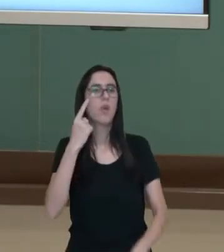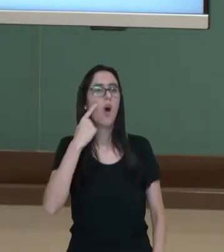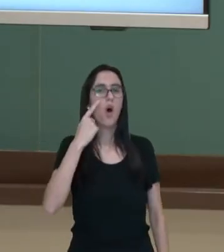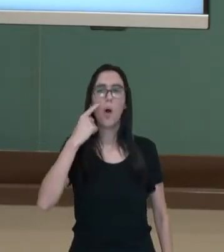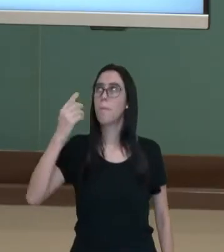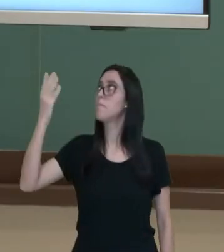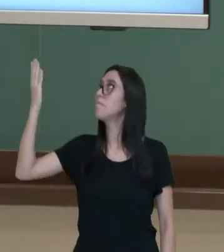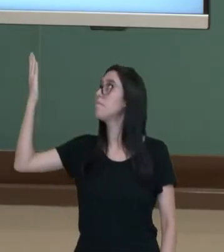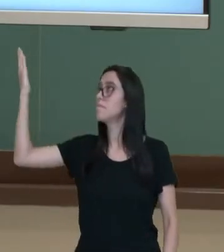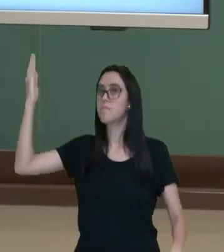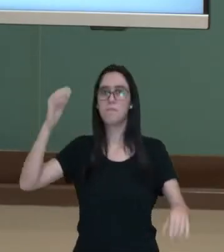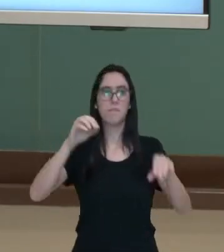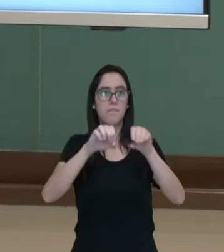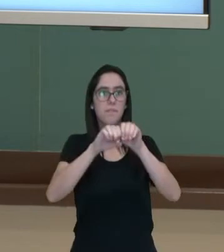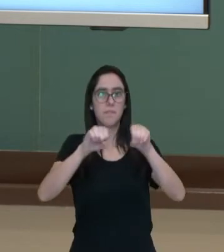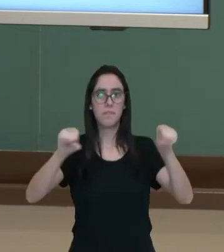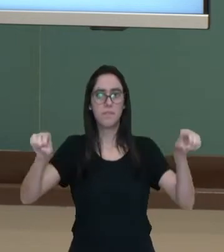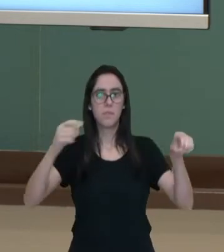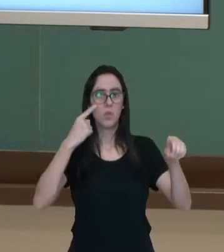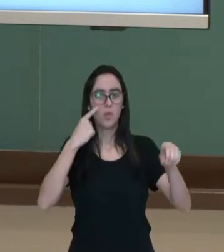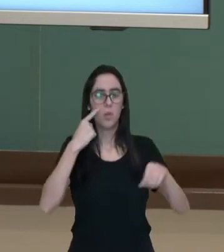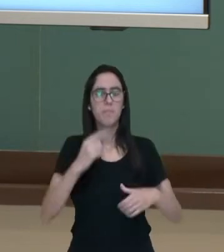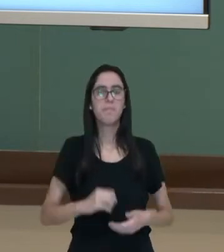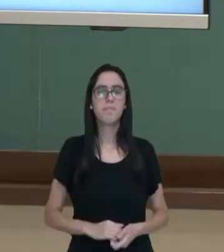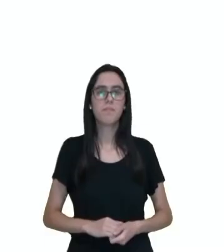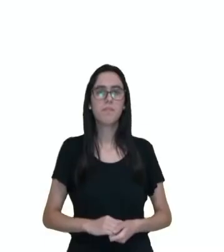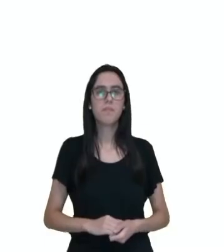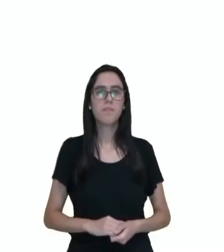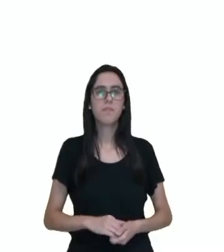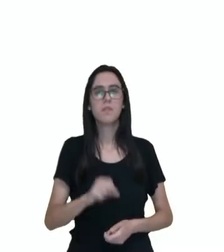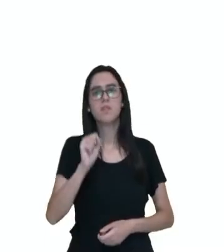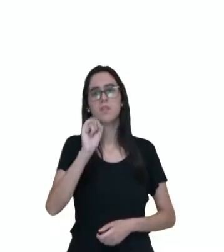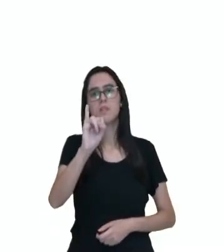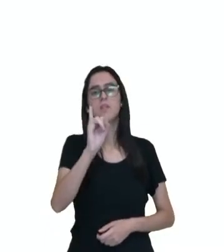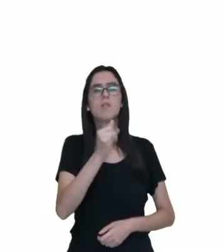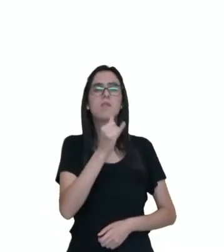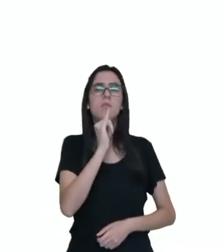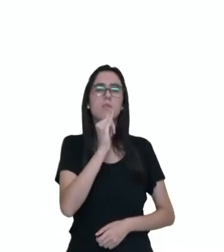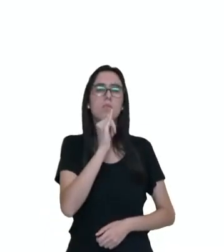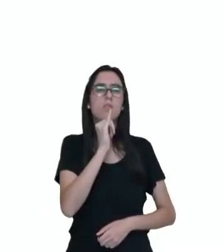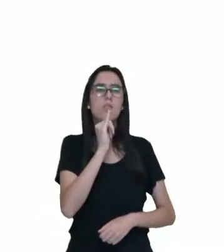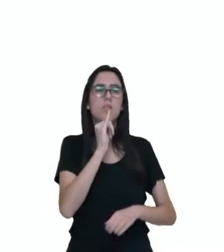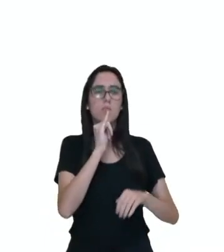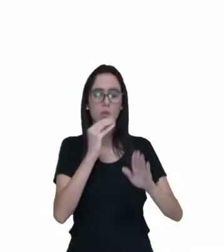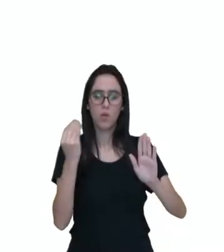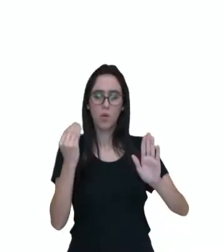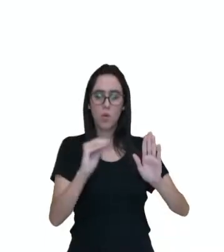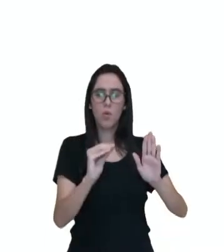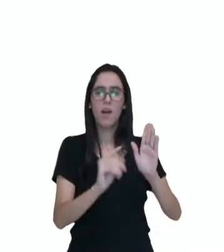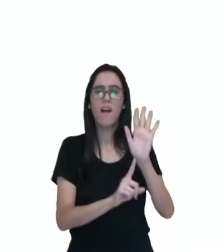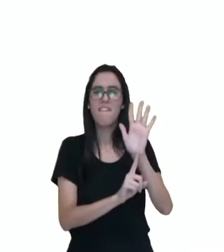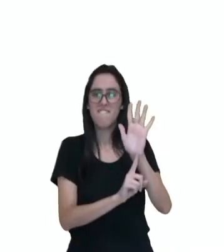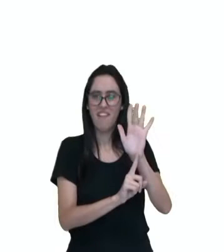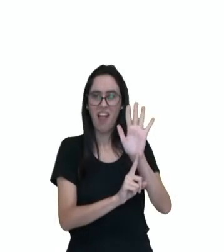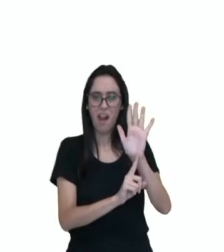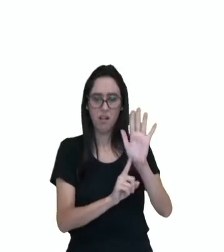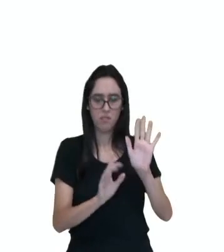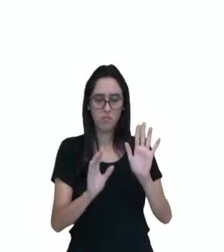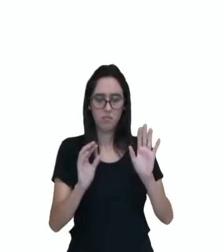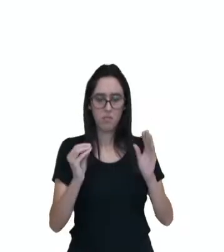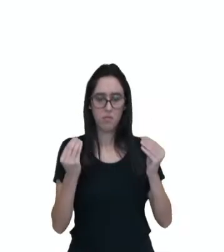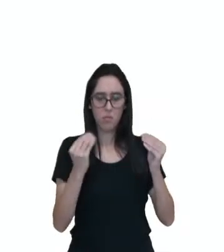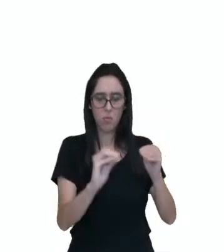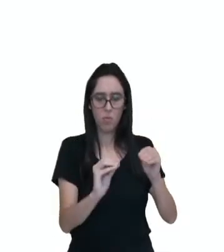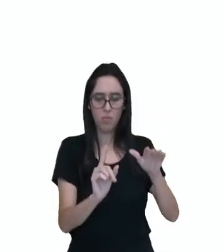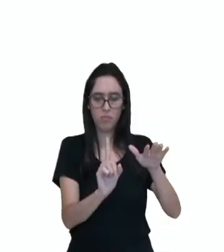nessa barrinha. Pessoal, se eu pegar e, sei lá, colocar uma vela, a pessoa botar fogo em uma